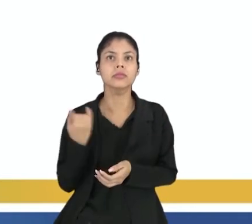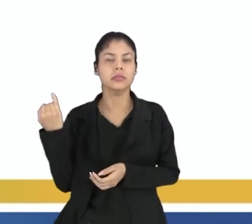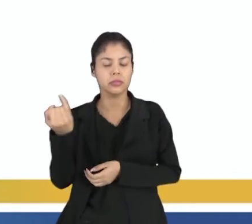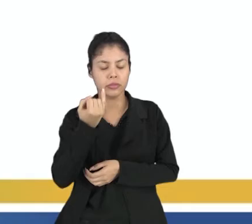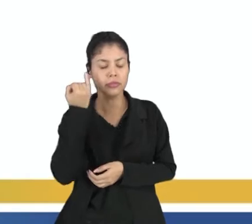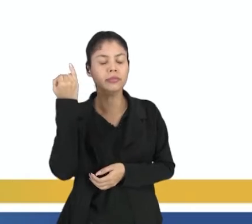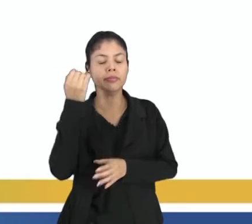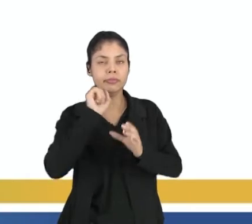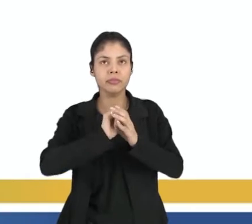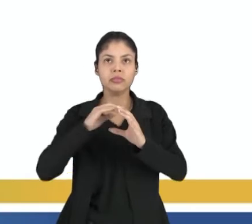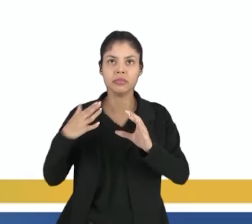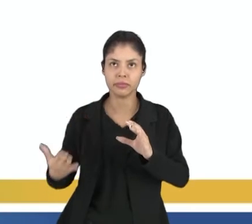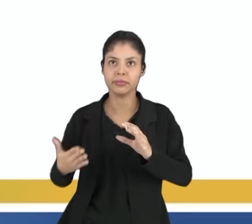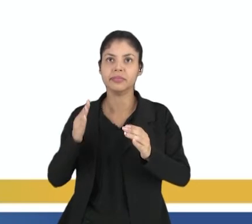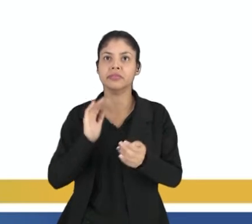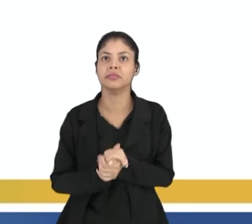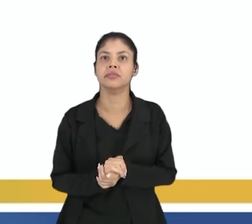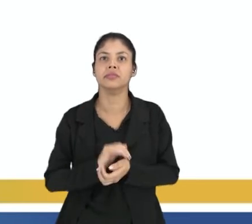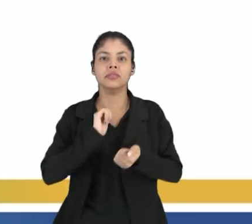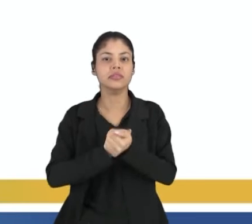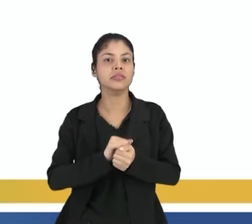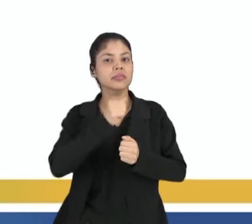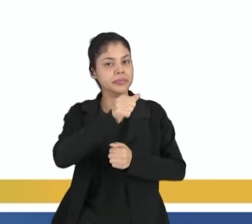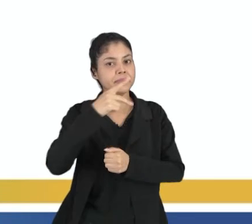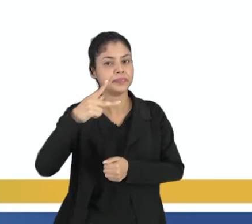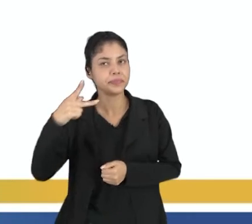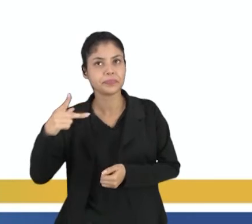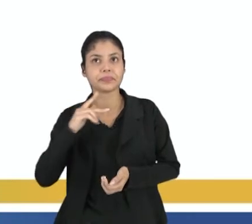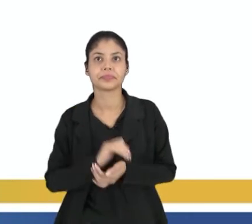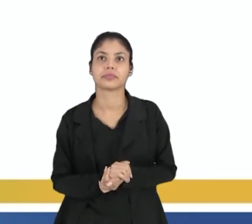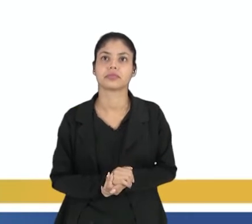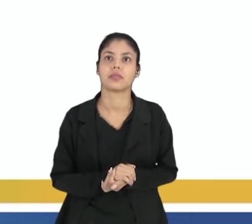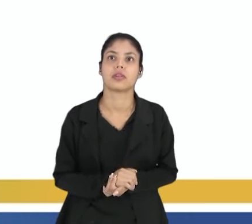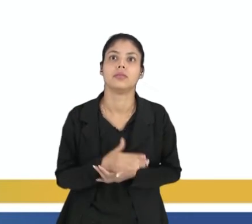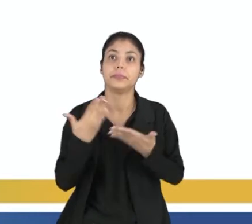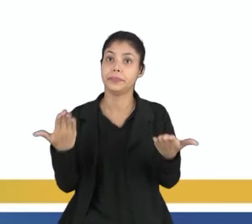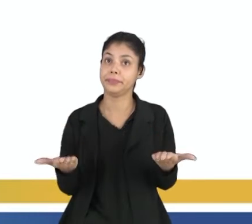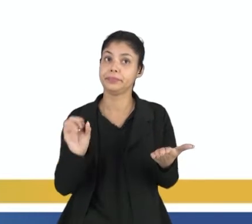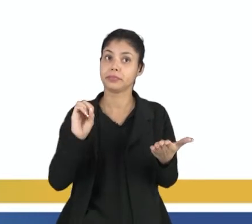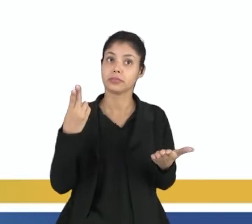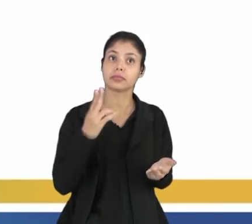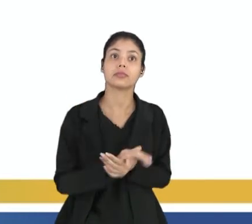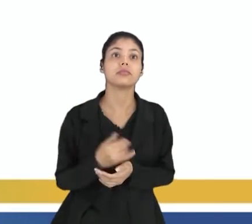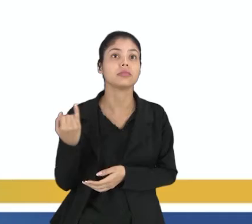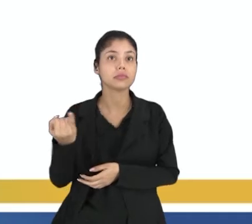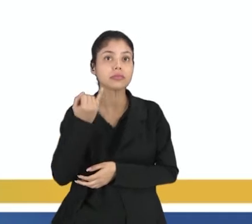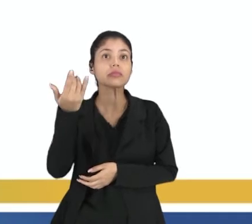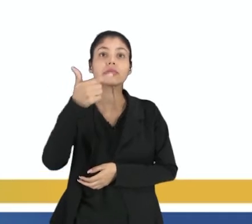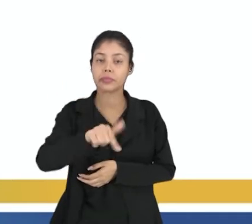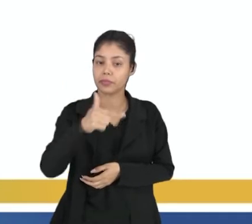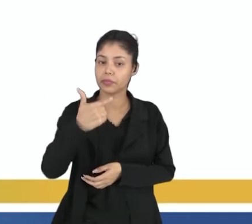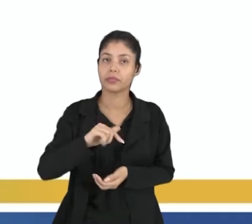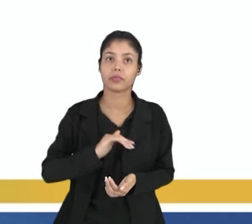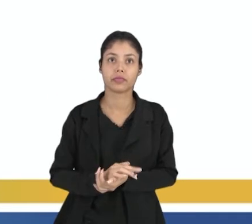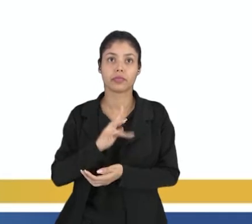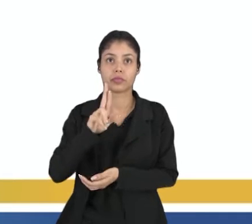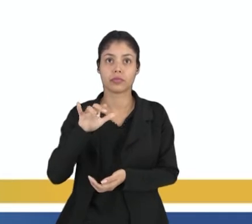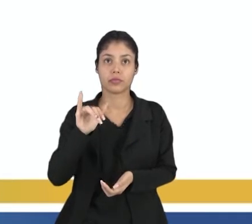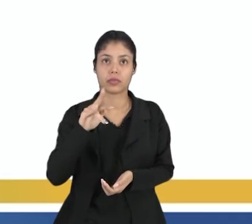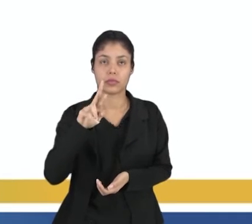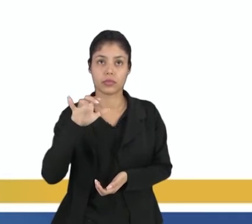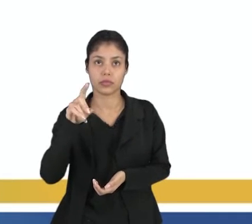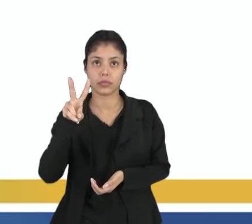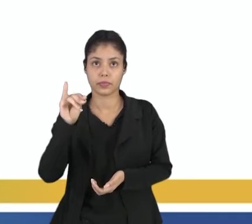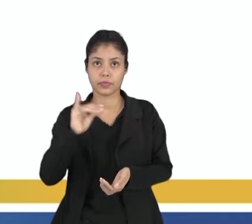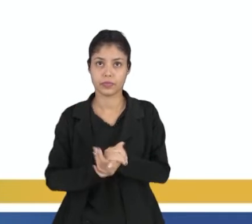informação é uma das principais características desse aplicativo, ou seja, deve-se primar por repetir de